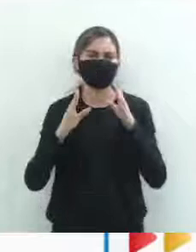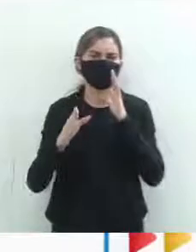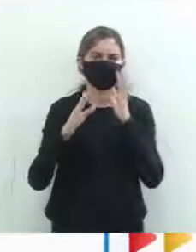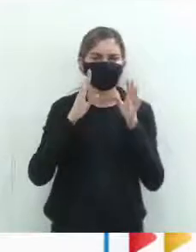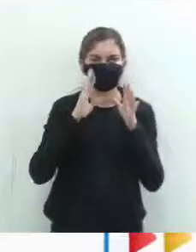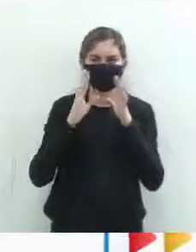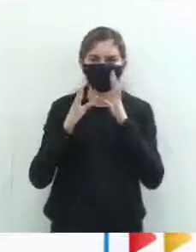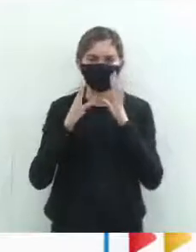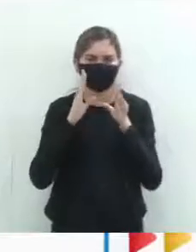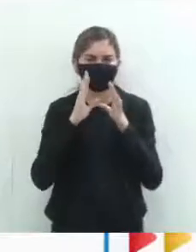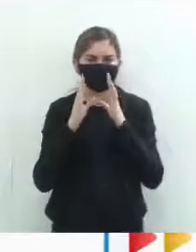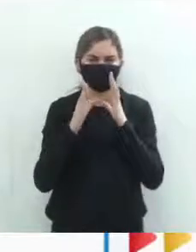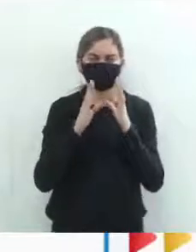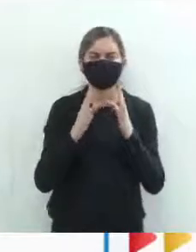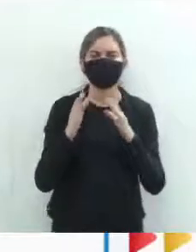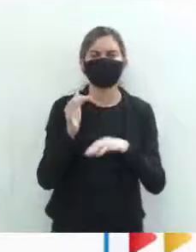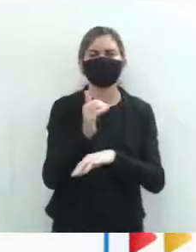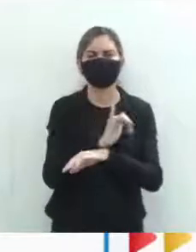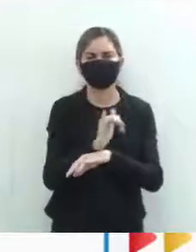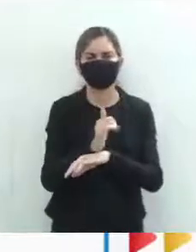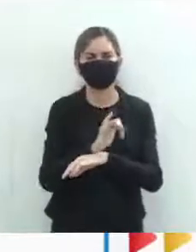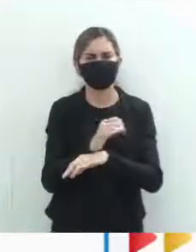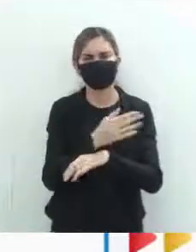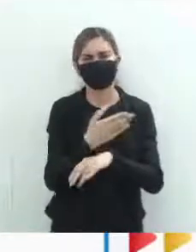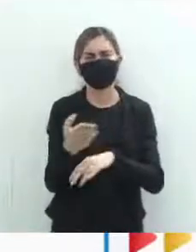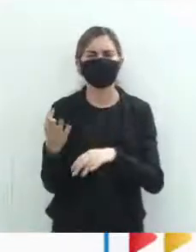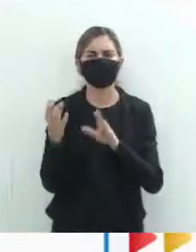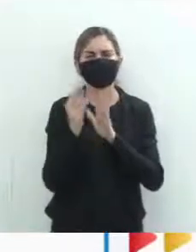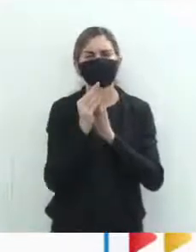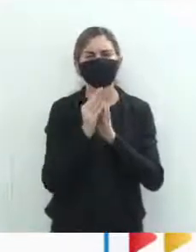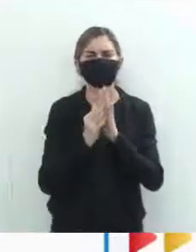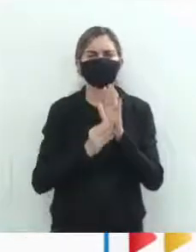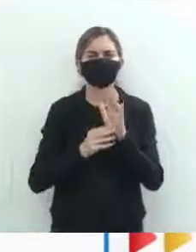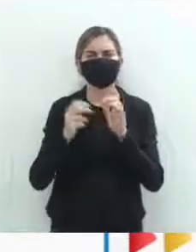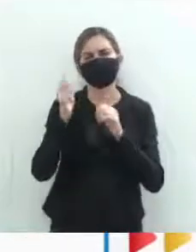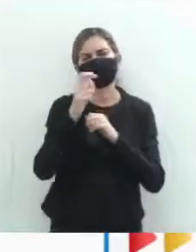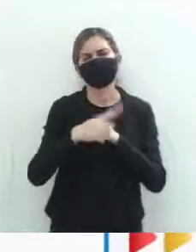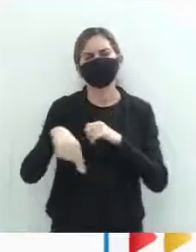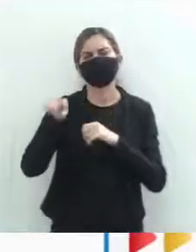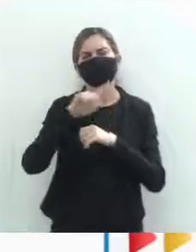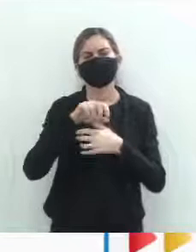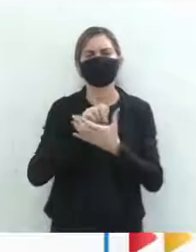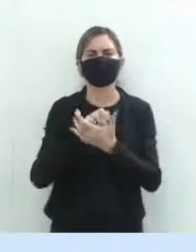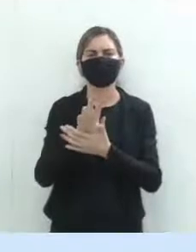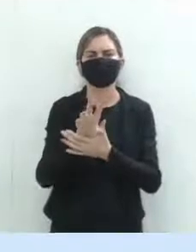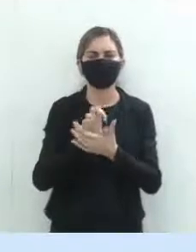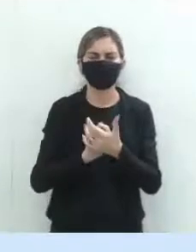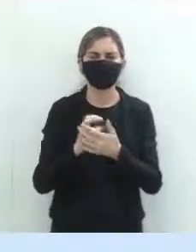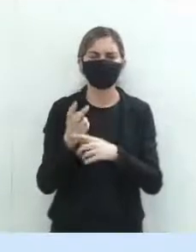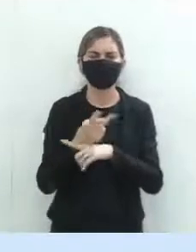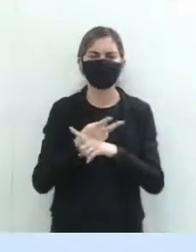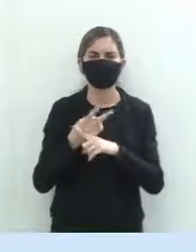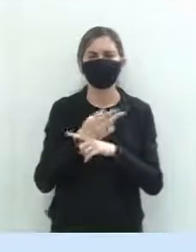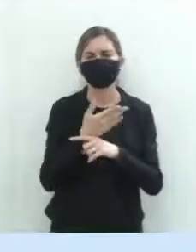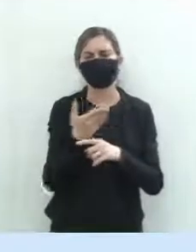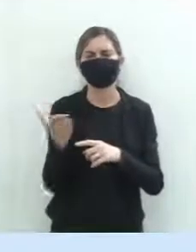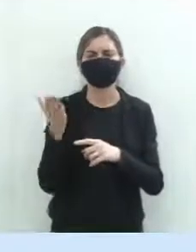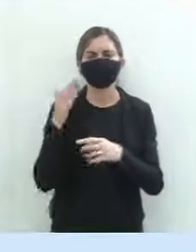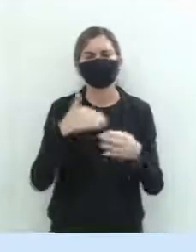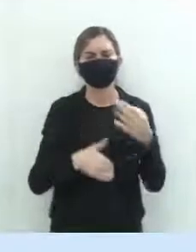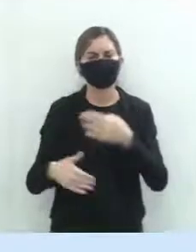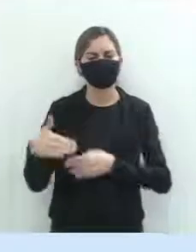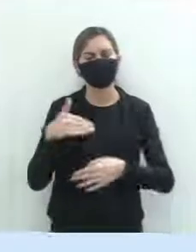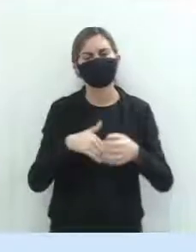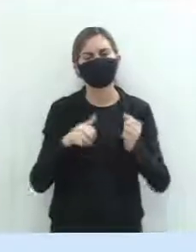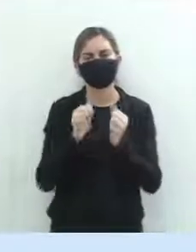Facebook, YouTube. Vai lá e coloca lá, ó, @educape, e procure-nos para que você possa participar